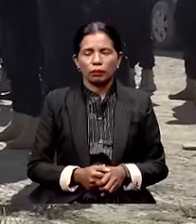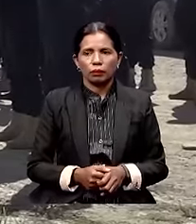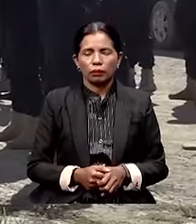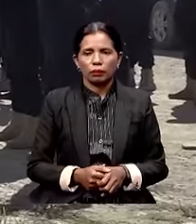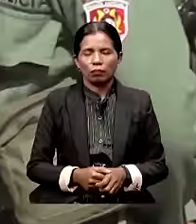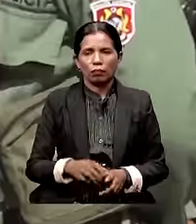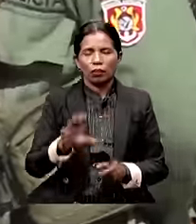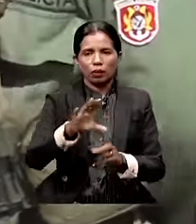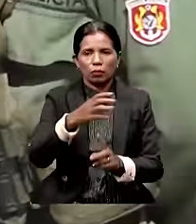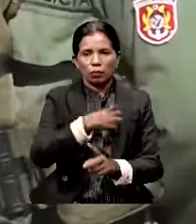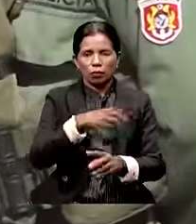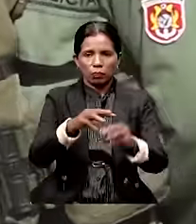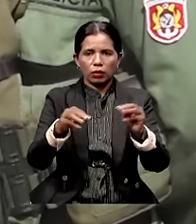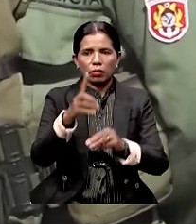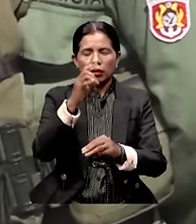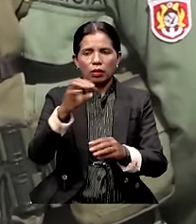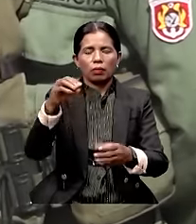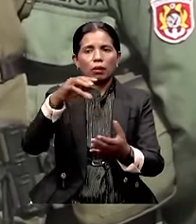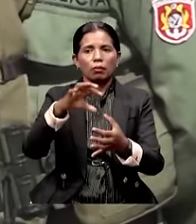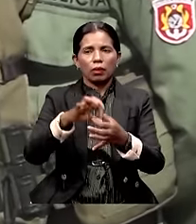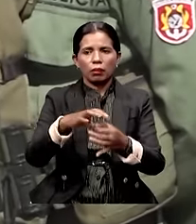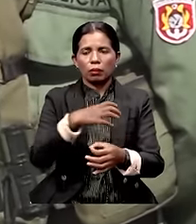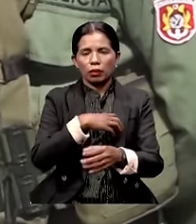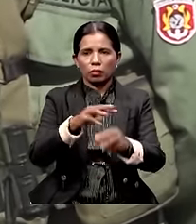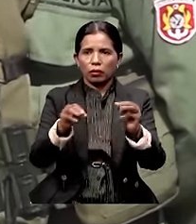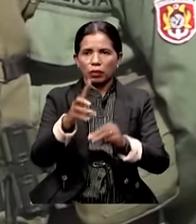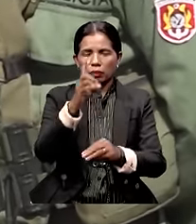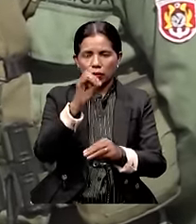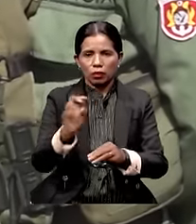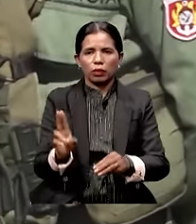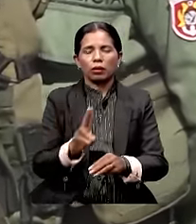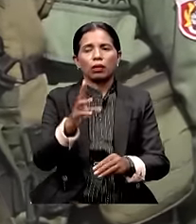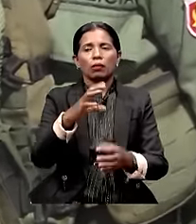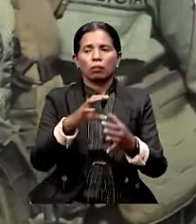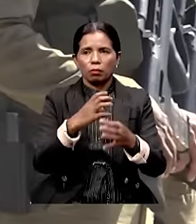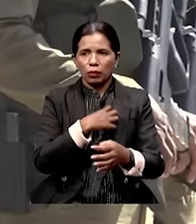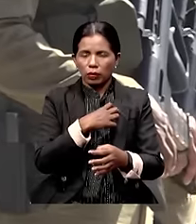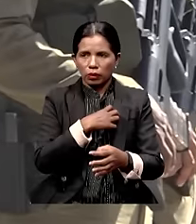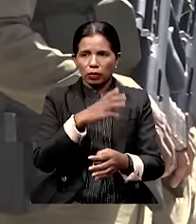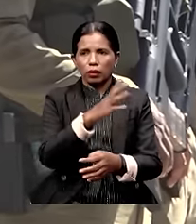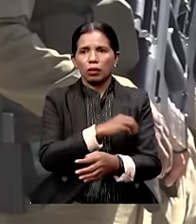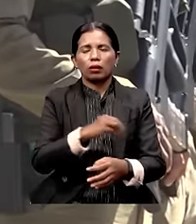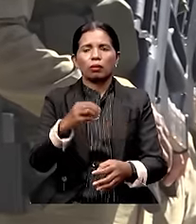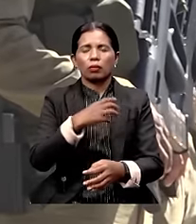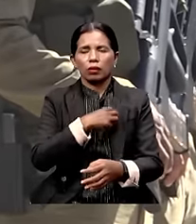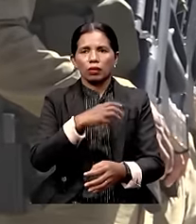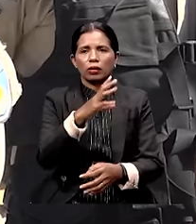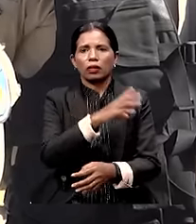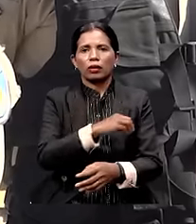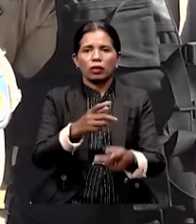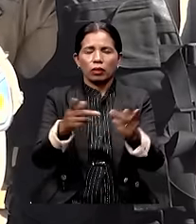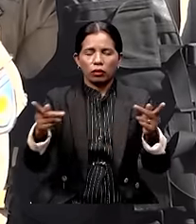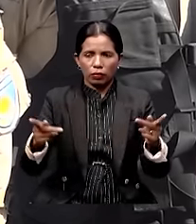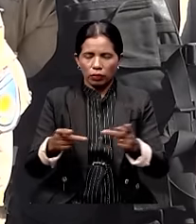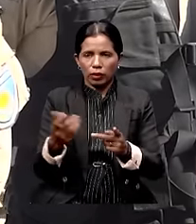Comando Penetele Município de Ili coloca membro Penetele Município de Ili, Unidade Especial Polícia, na Unidade Polícia Marítima Bafatin,